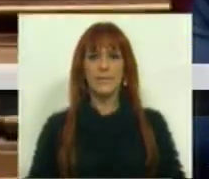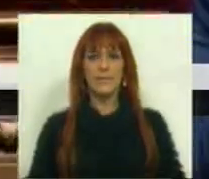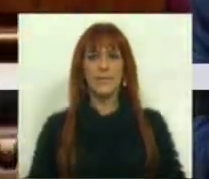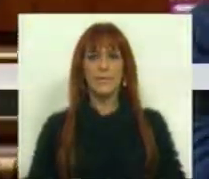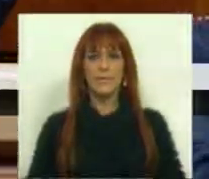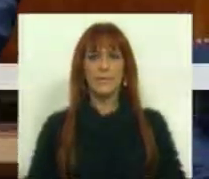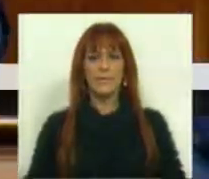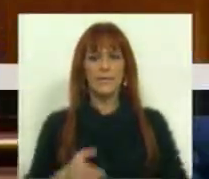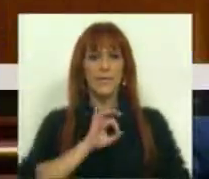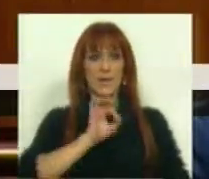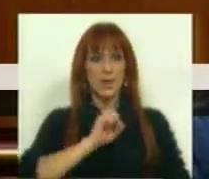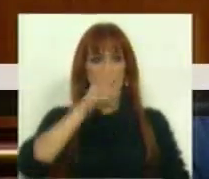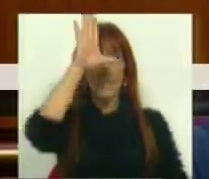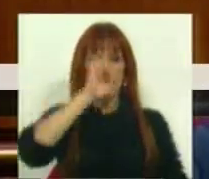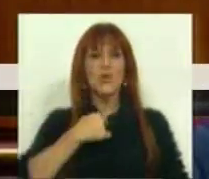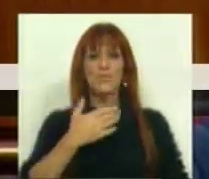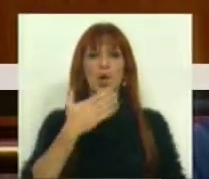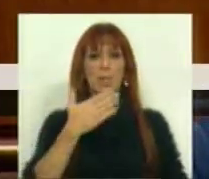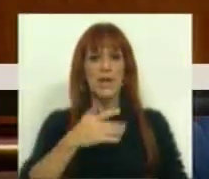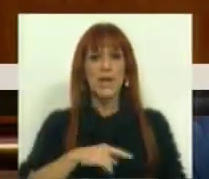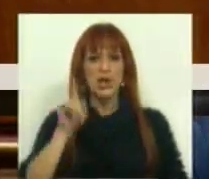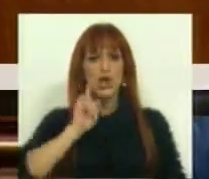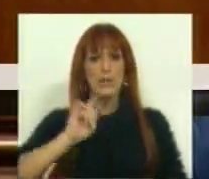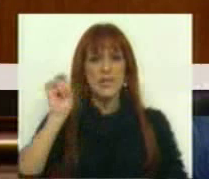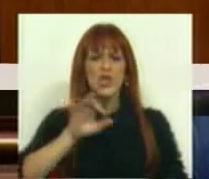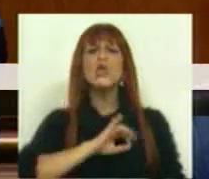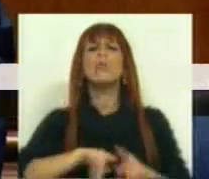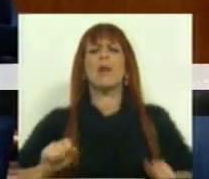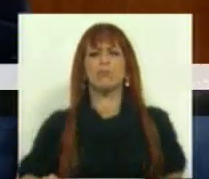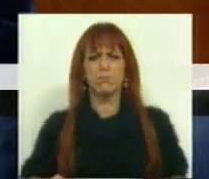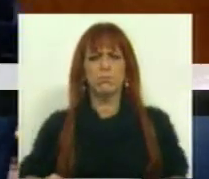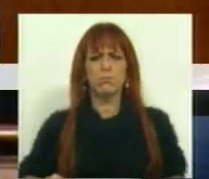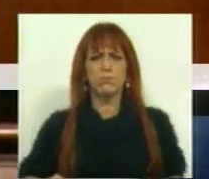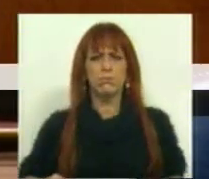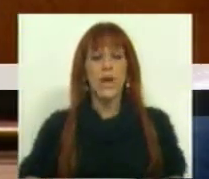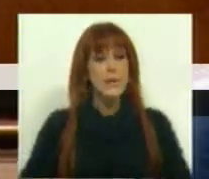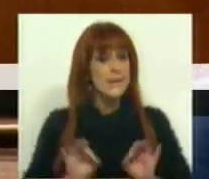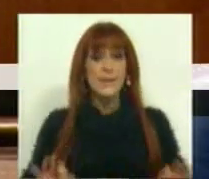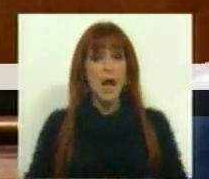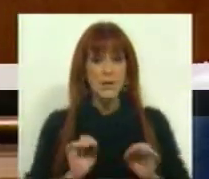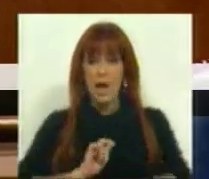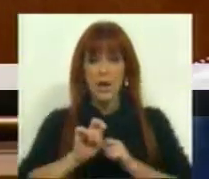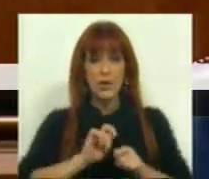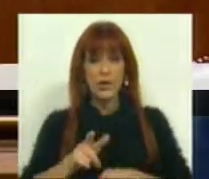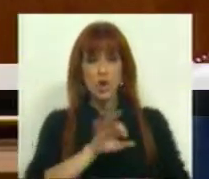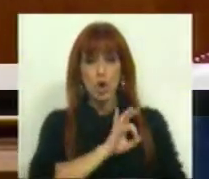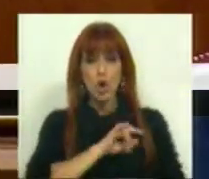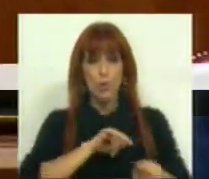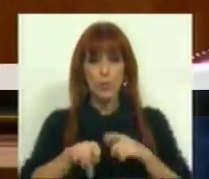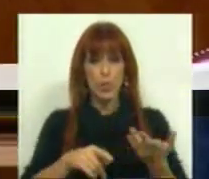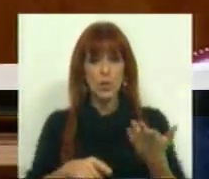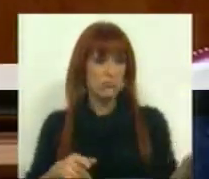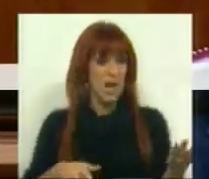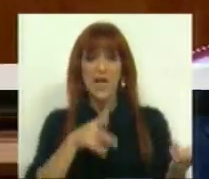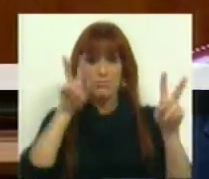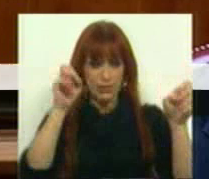Tem a palavra, Sr. Primeiro-Ministro. Obrigado, Sra. Presidente. Sr. Deputado, a mesma entrevista que o Sr. Deputado